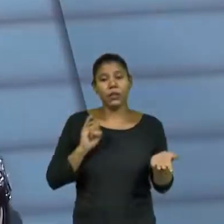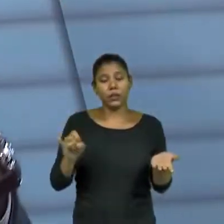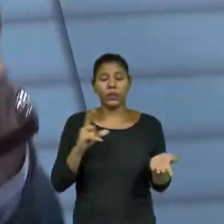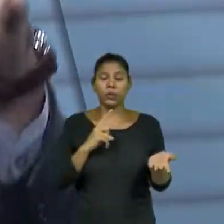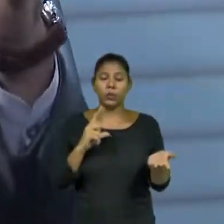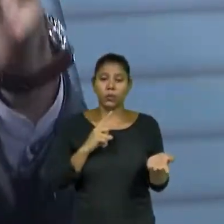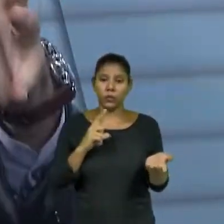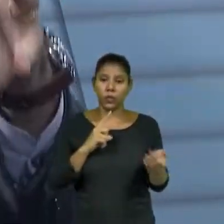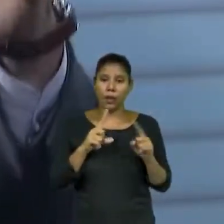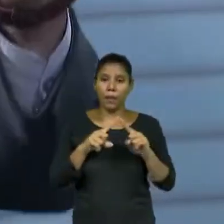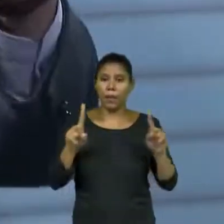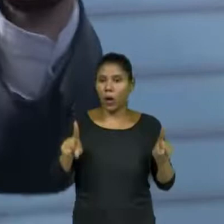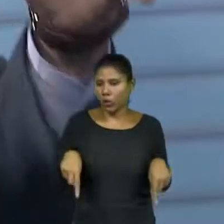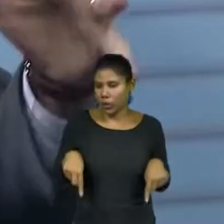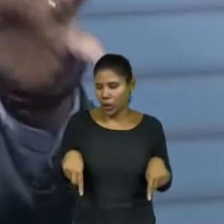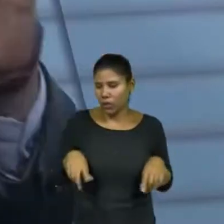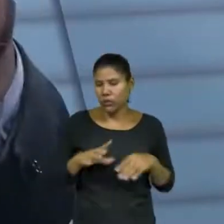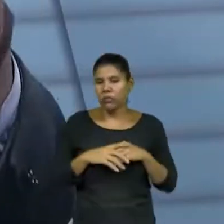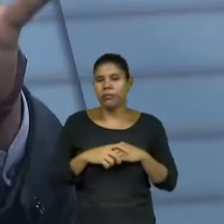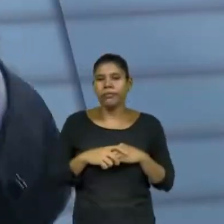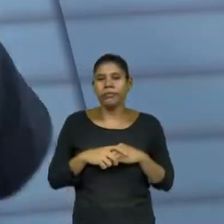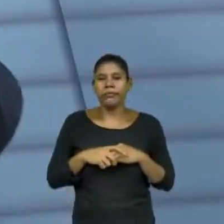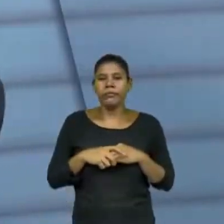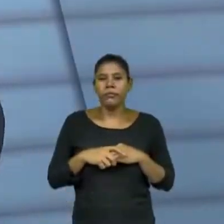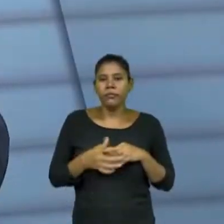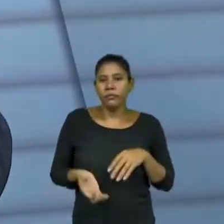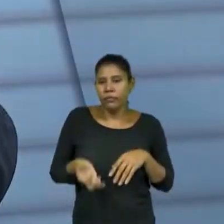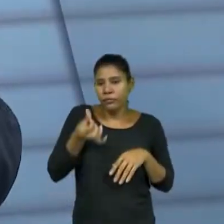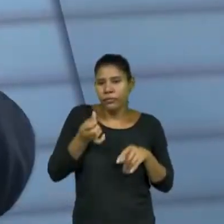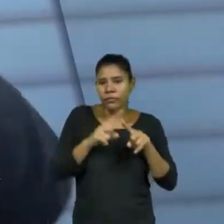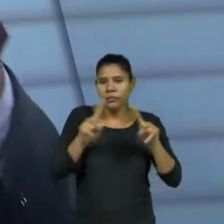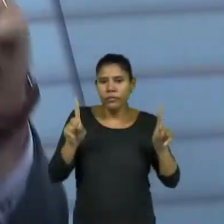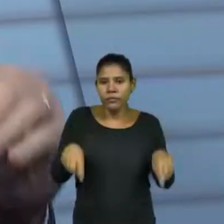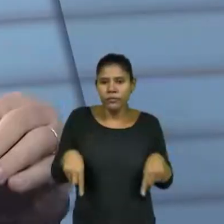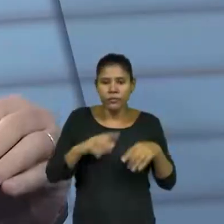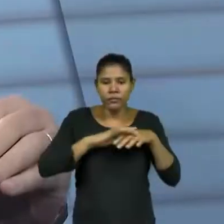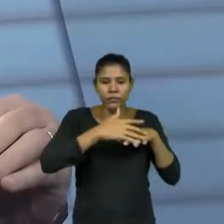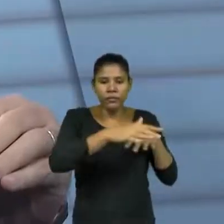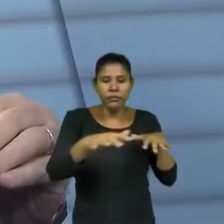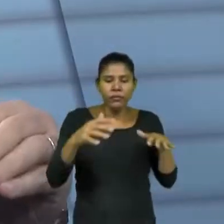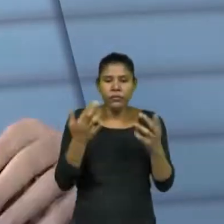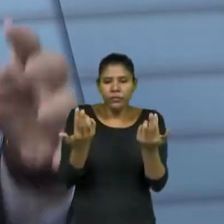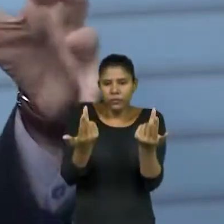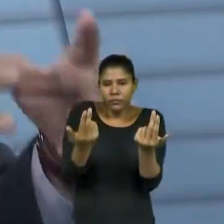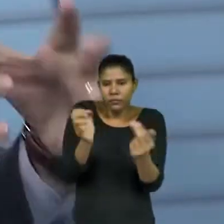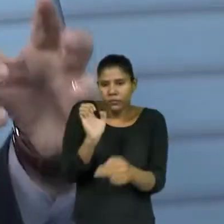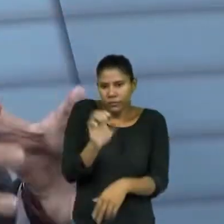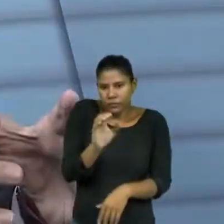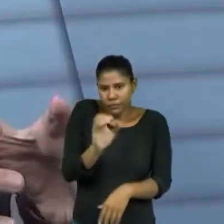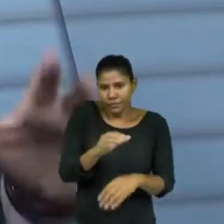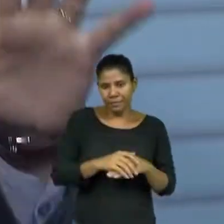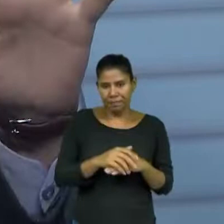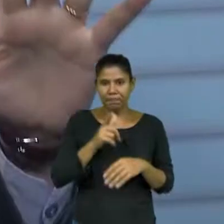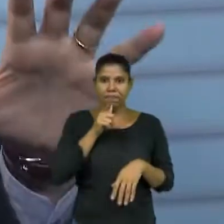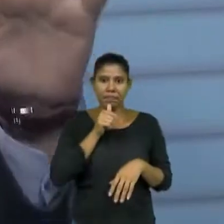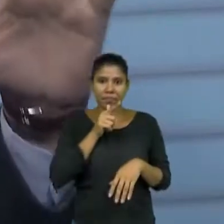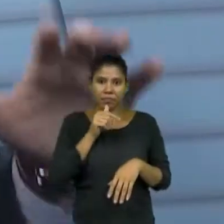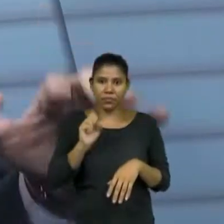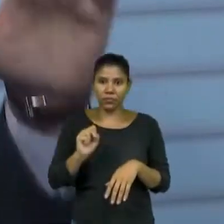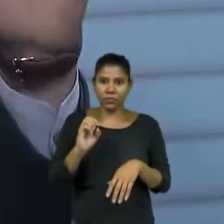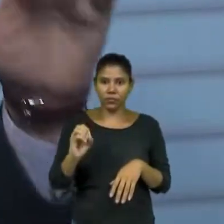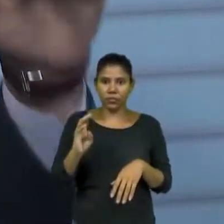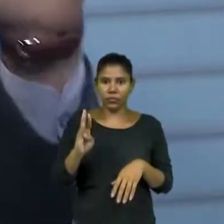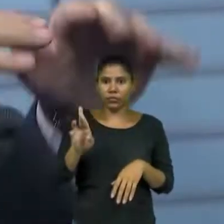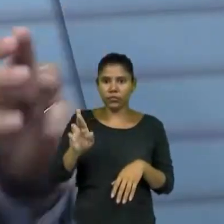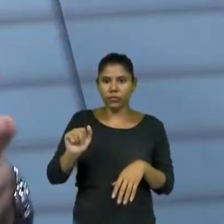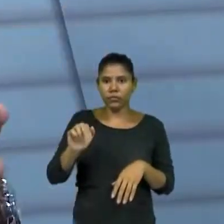ministro, se a gente implantar no Nordeste 6 projetos no mar, iguais ao de Caucaia, a água de Sobradinho ficará